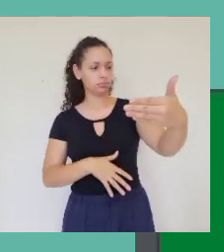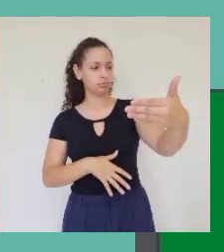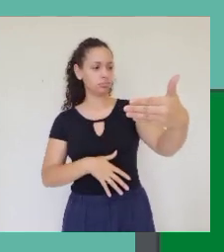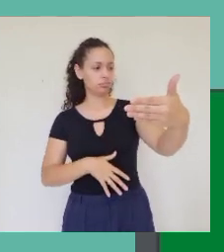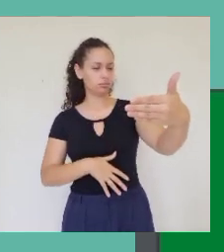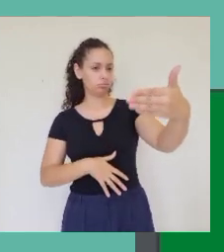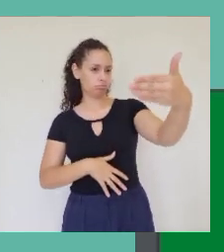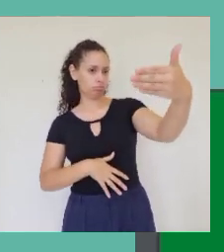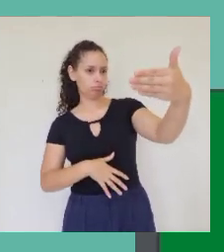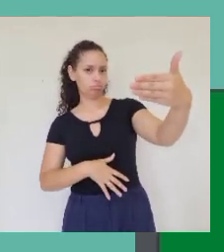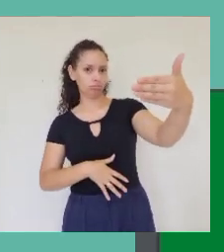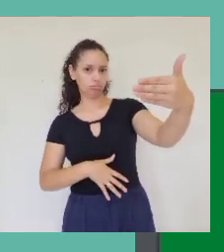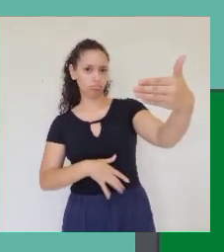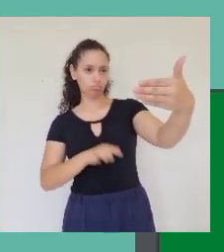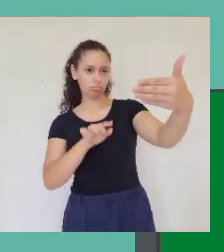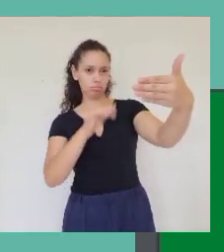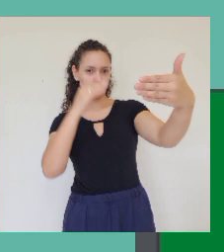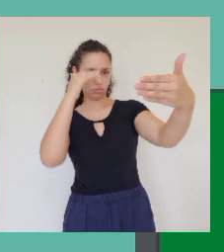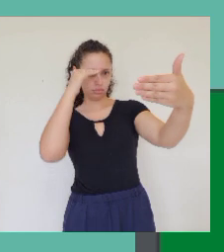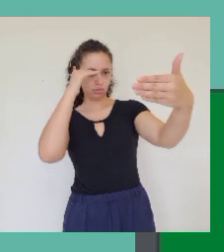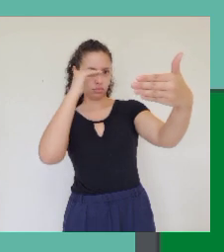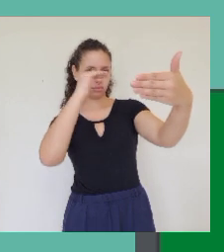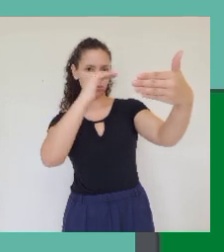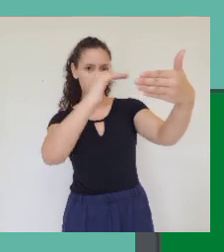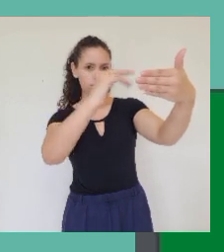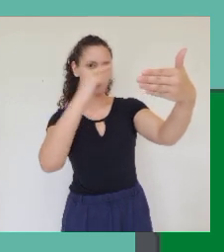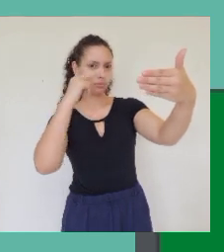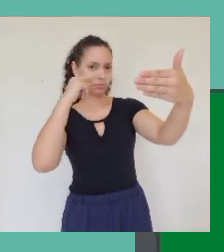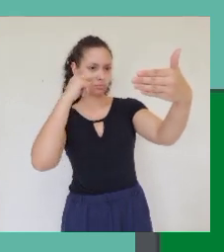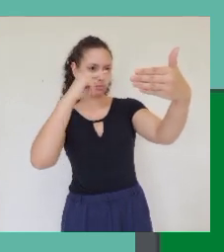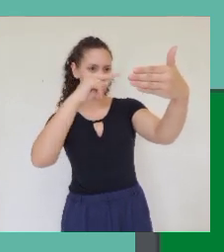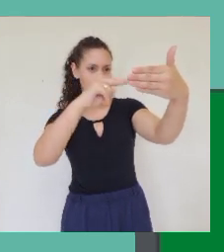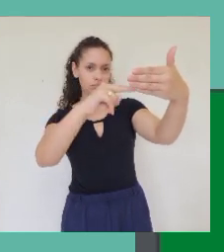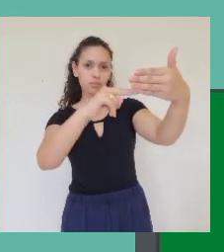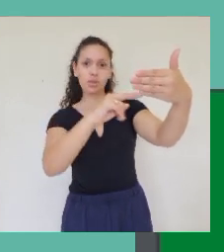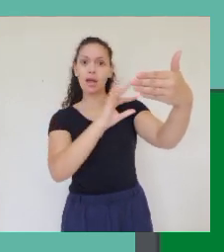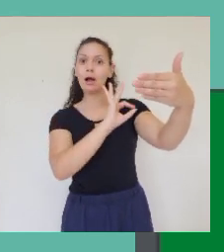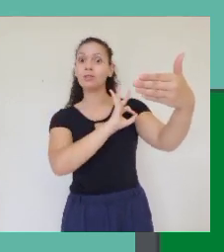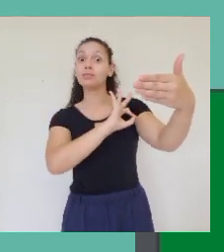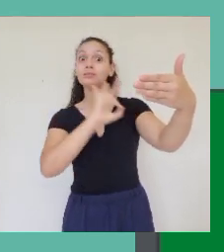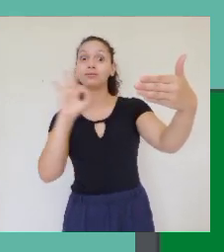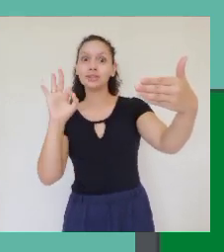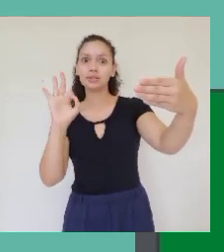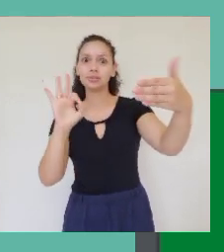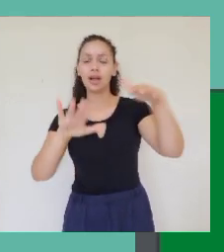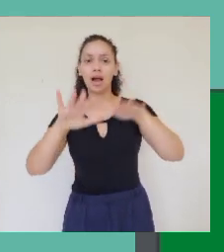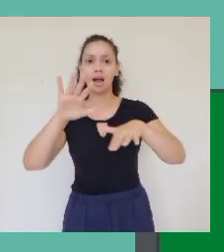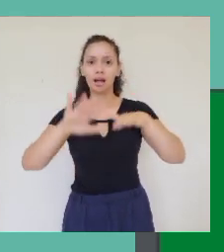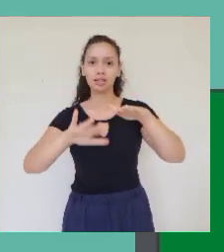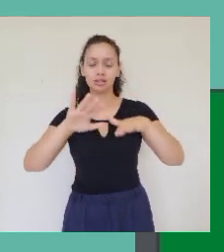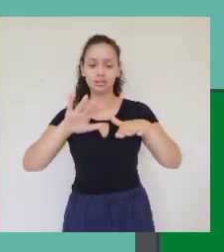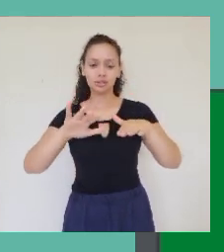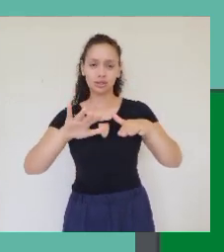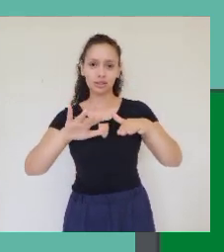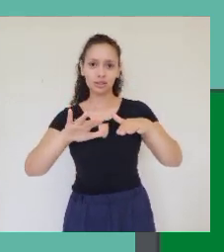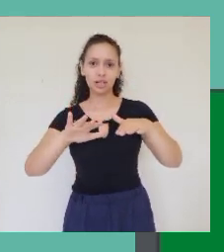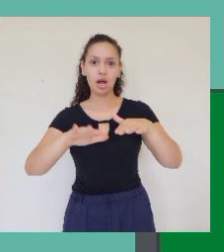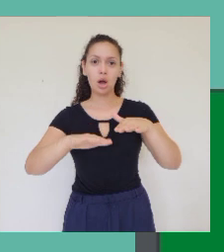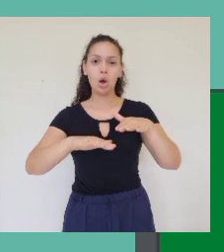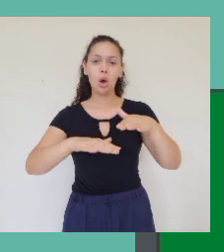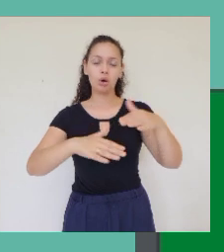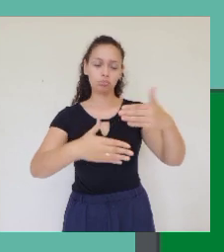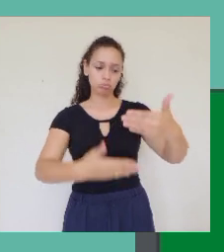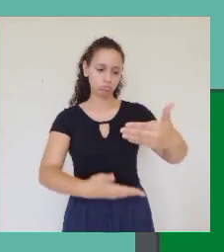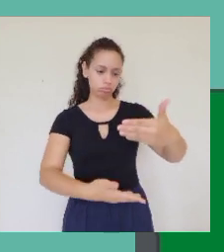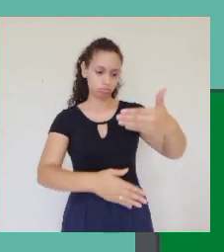horizontal aos olhos, ótimo, né? Às vezes você consegue ter algum suporte para colocar embaixo do seu computador e ele fica na altura dos seus olhos, mas